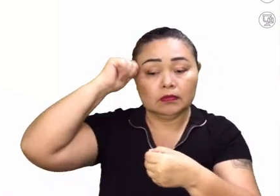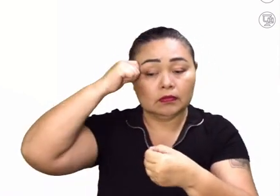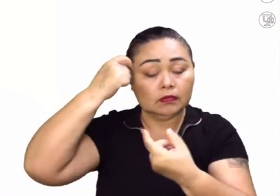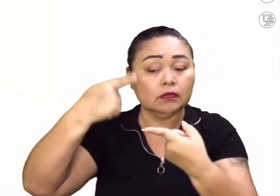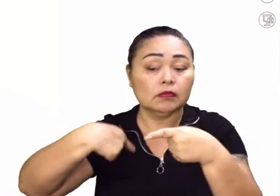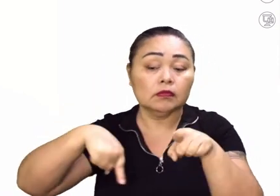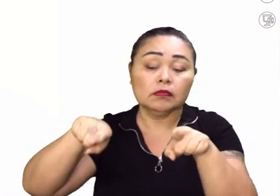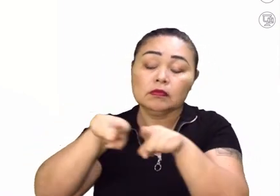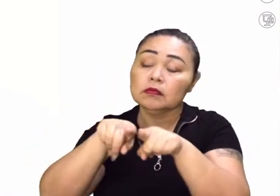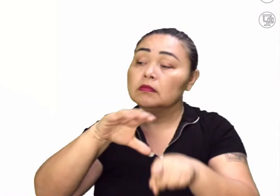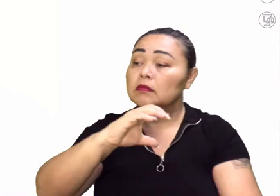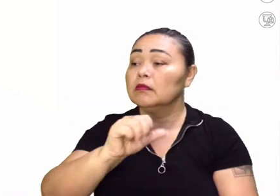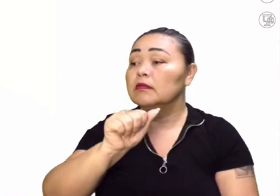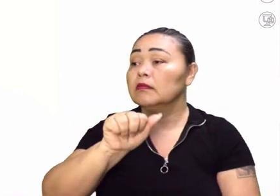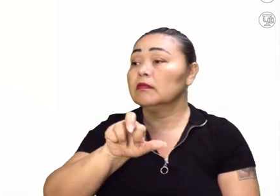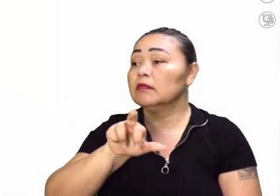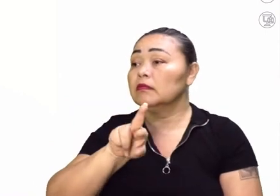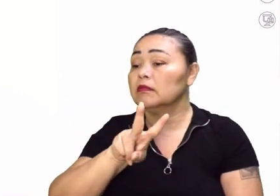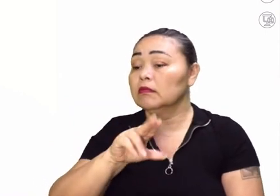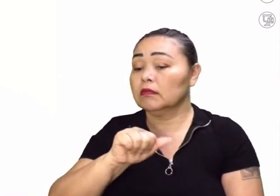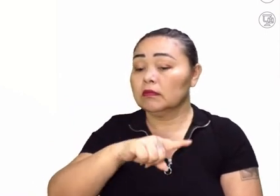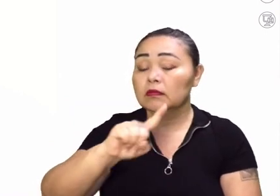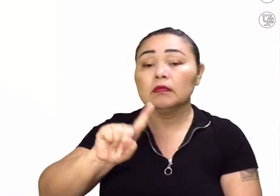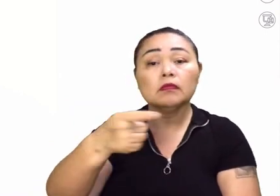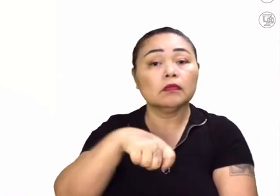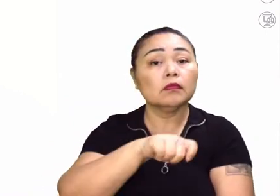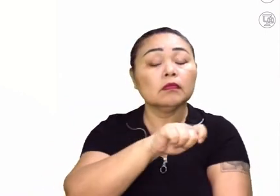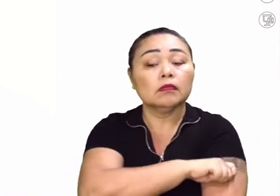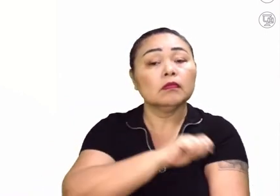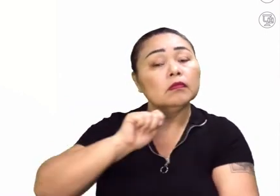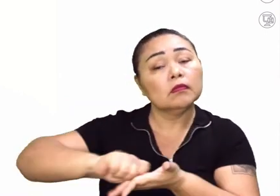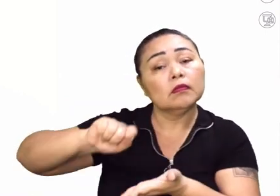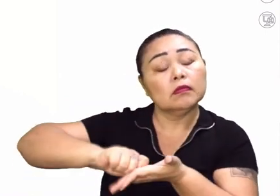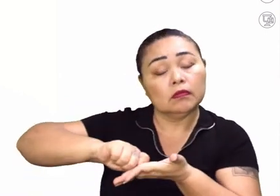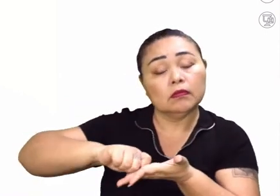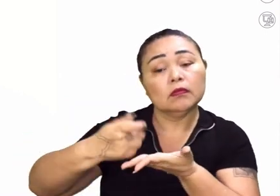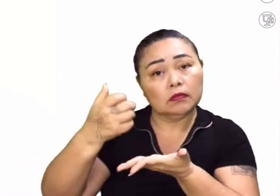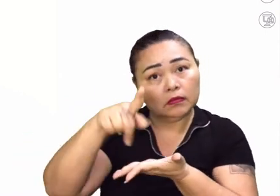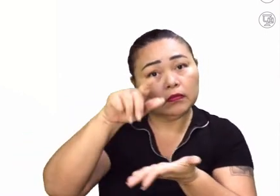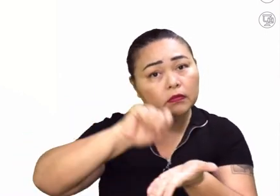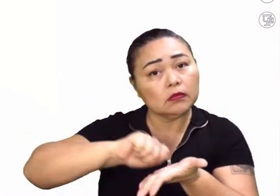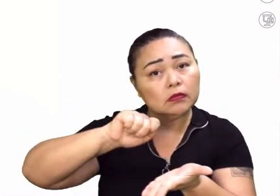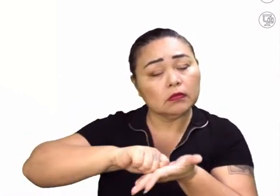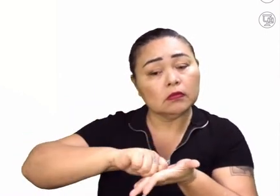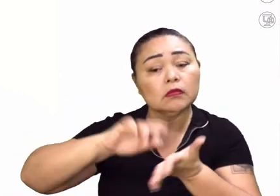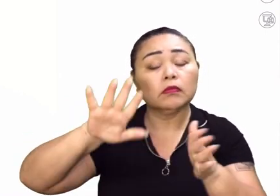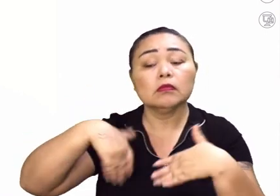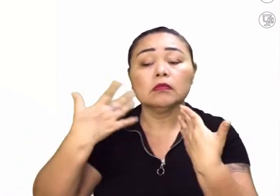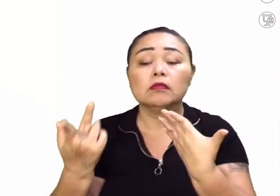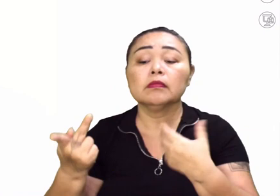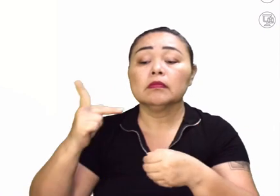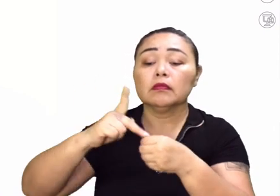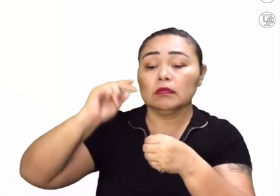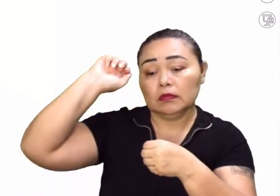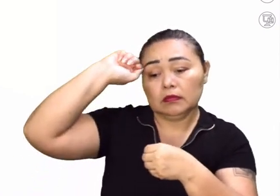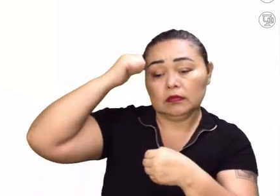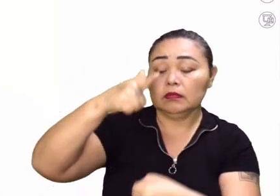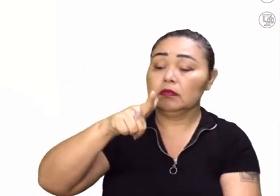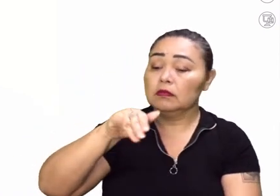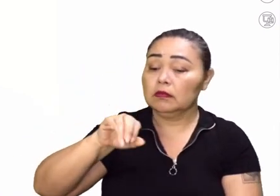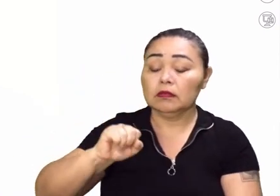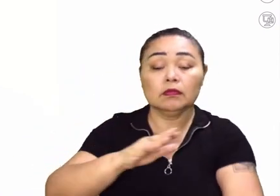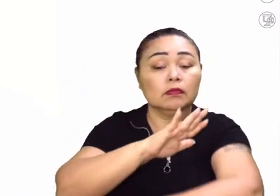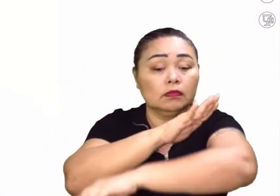carvão Rogério só para o aluno anotar aquilo que você falou que eu achei importante quando é petróleo e gás quando